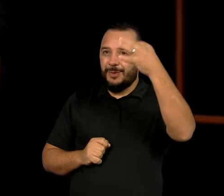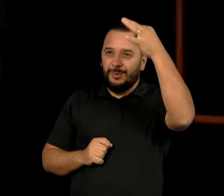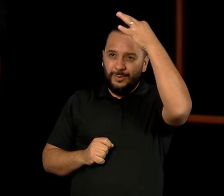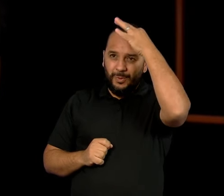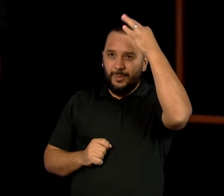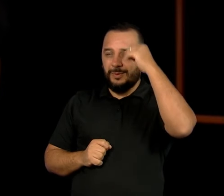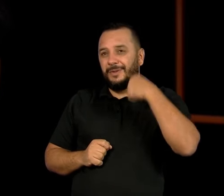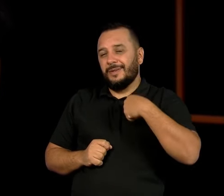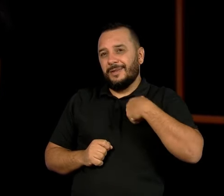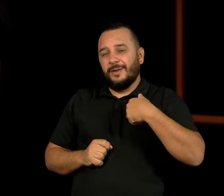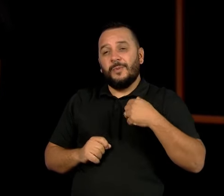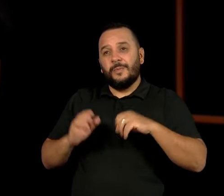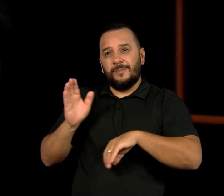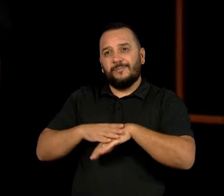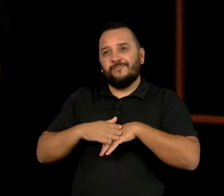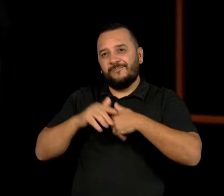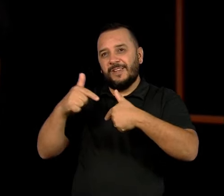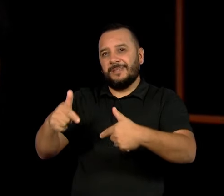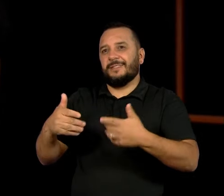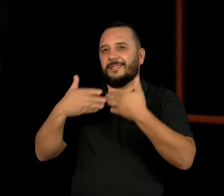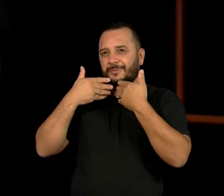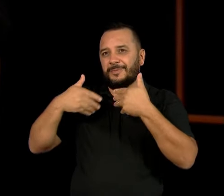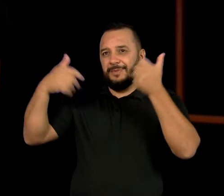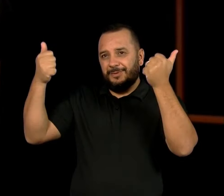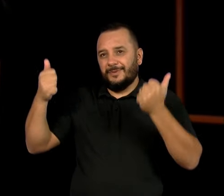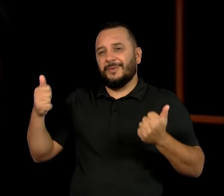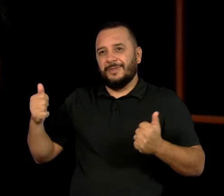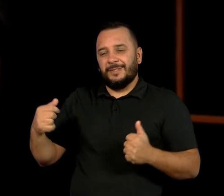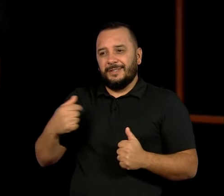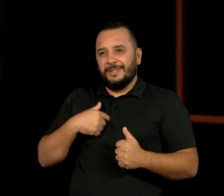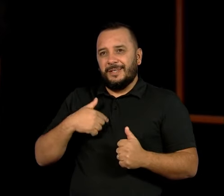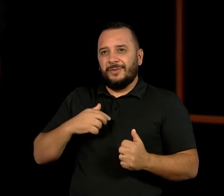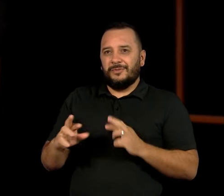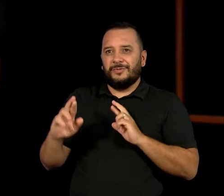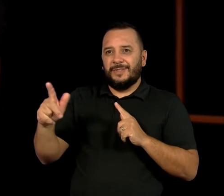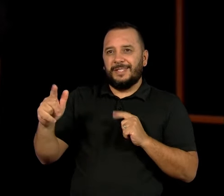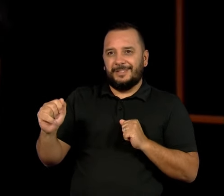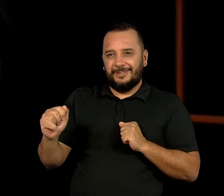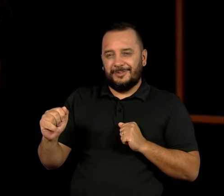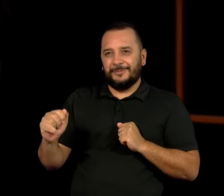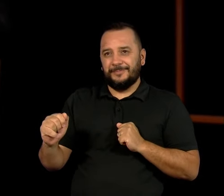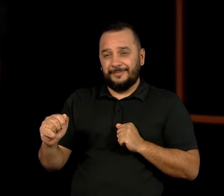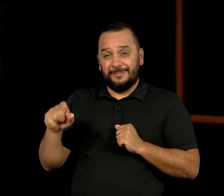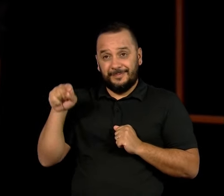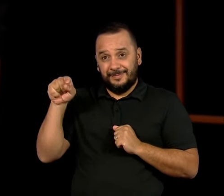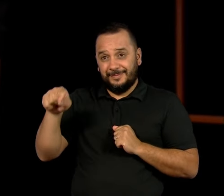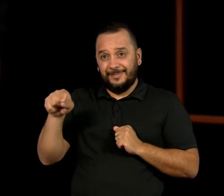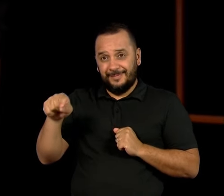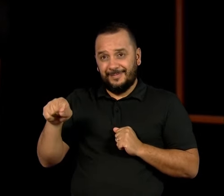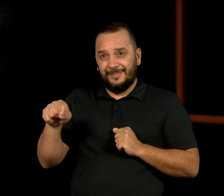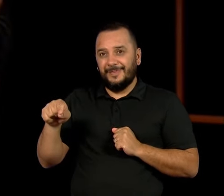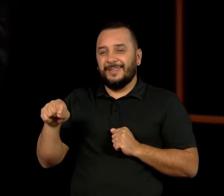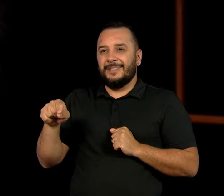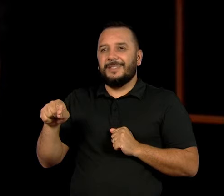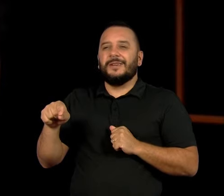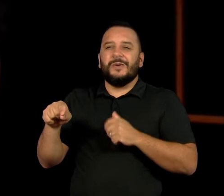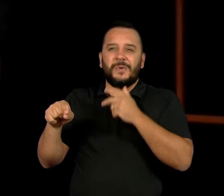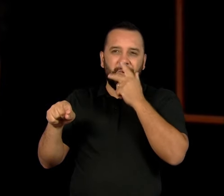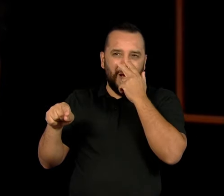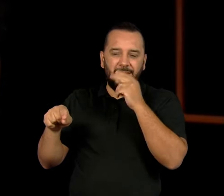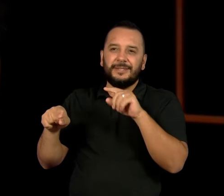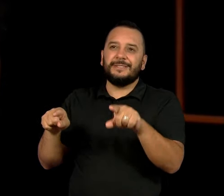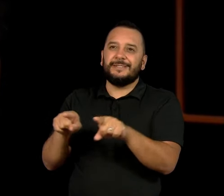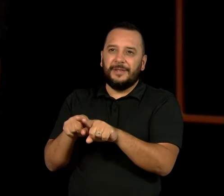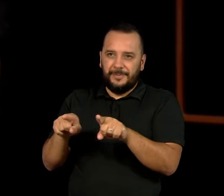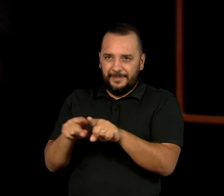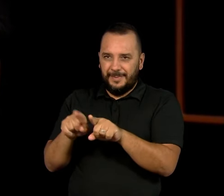de melhor, aquilo que te diferencia dos outros. Isso acho que foi também